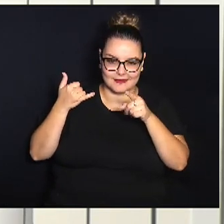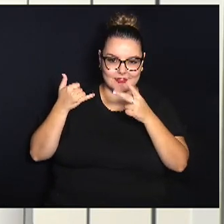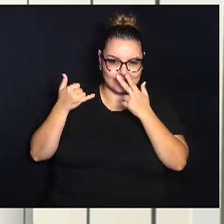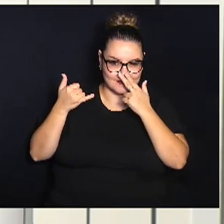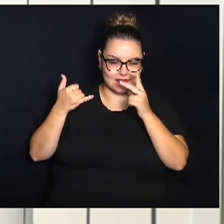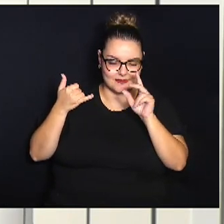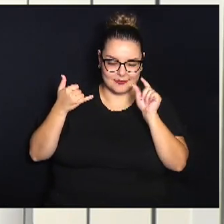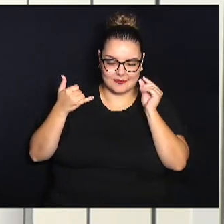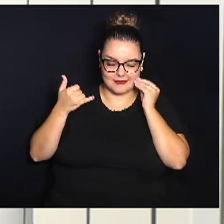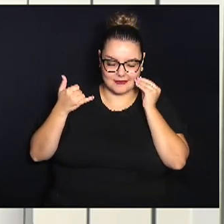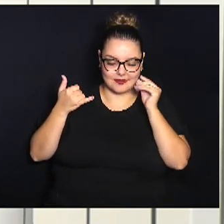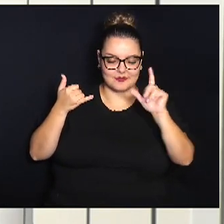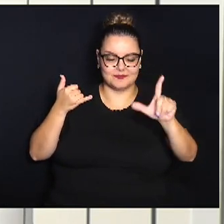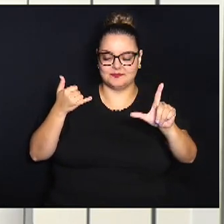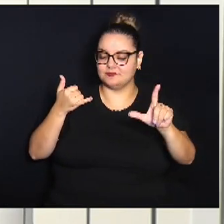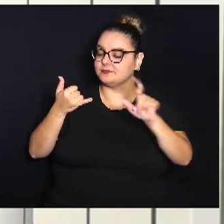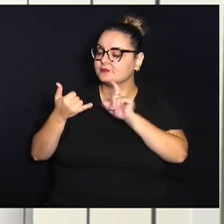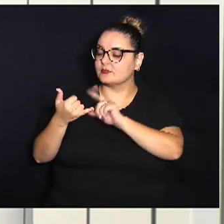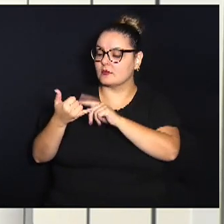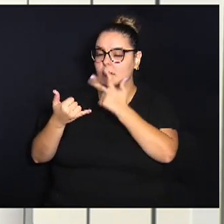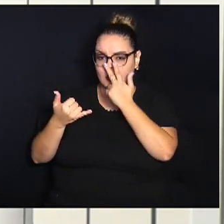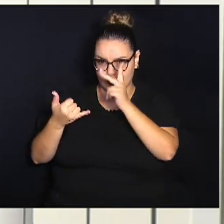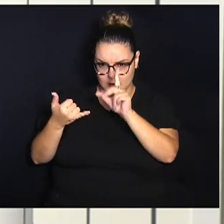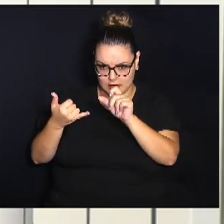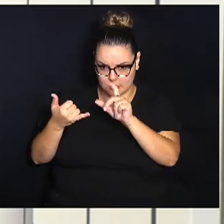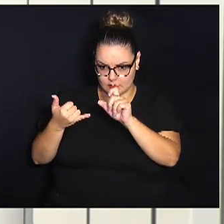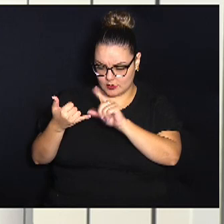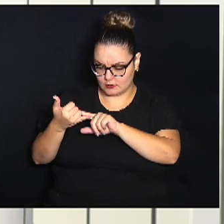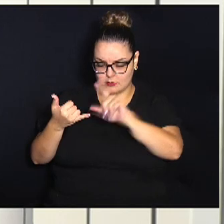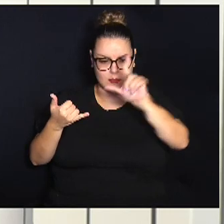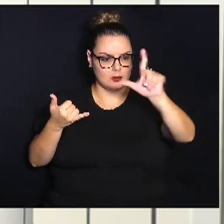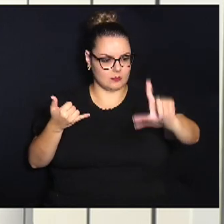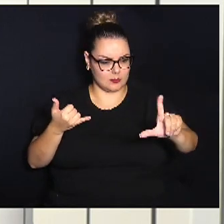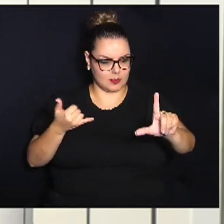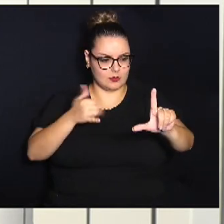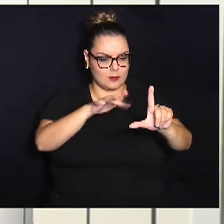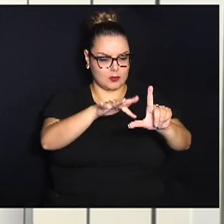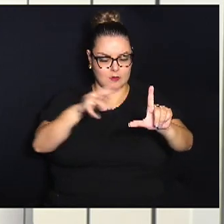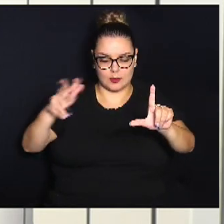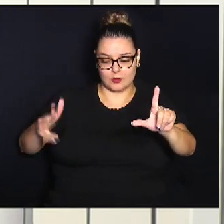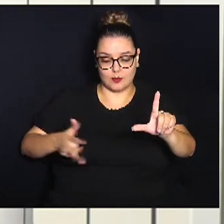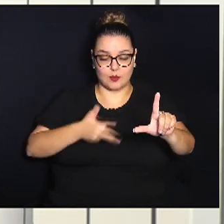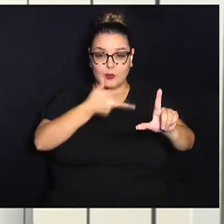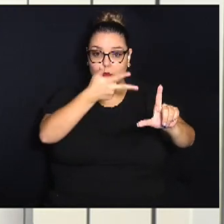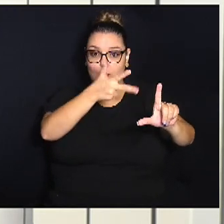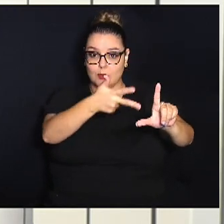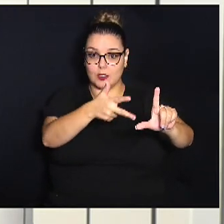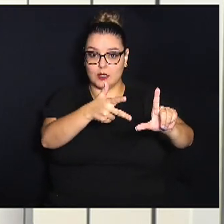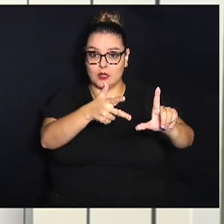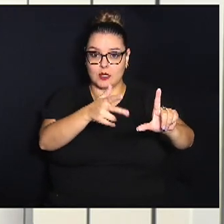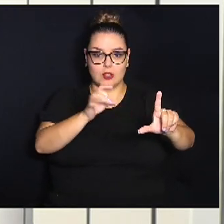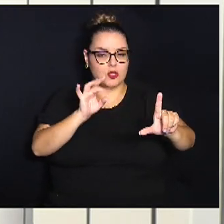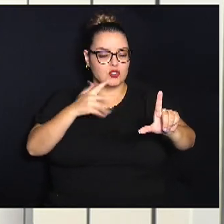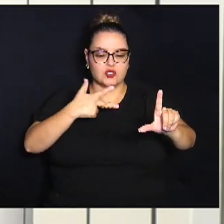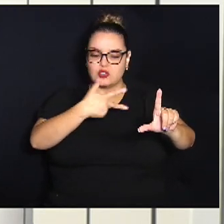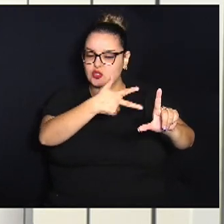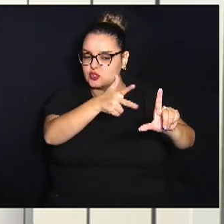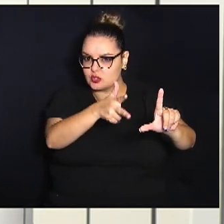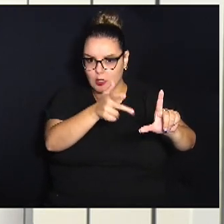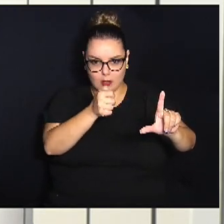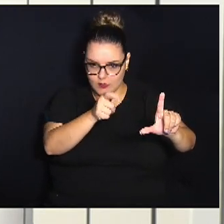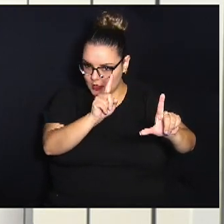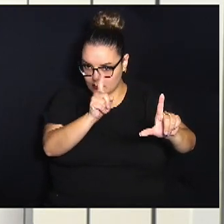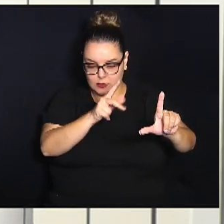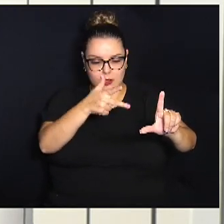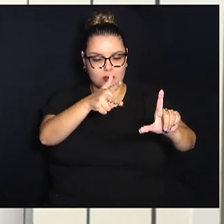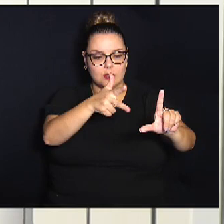abra a câmera como se fosse tirar uma foto e você vai apontar a câmera do seu celular aqui, ó, para este QR Code,